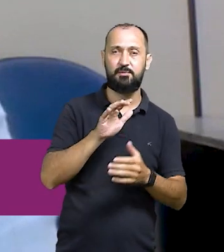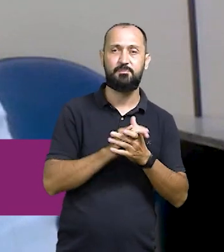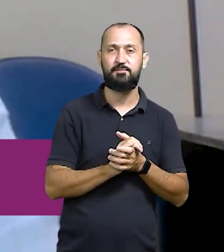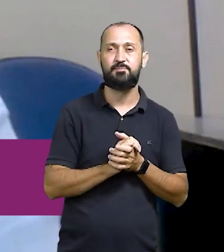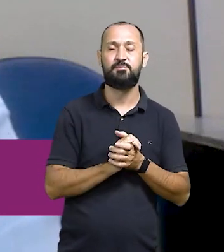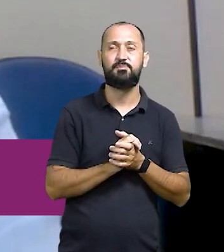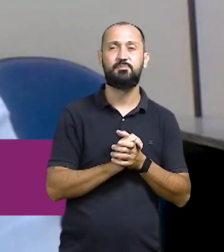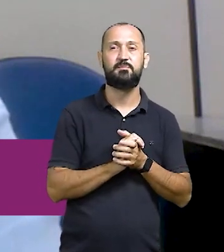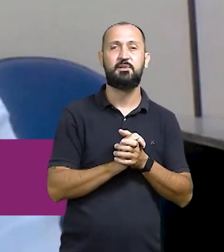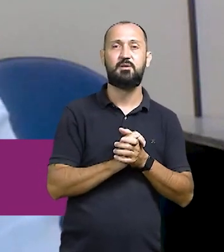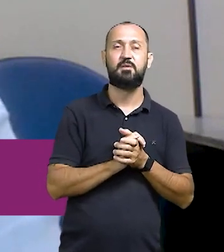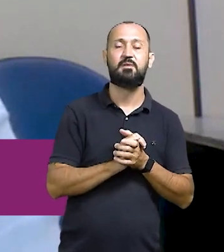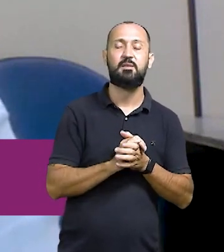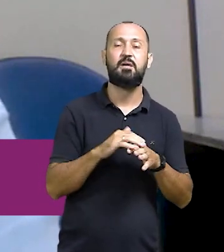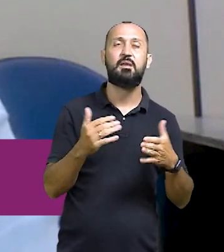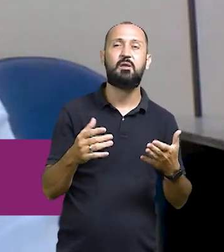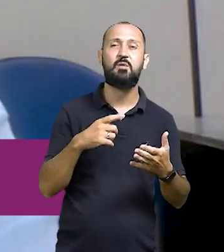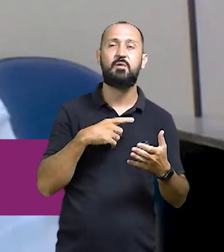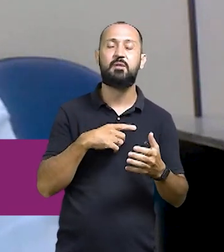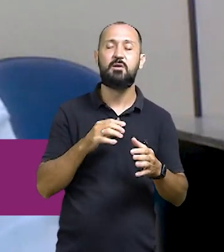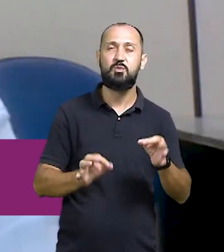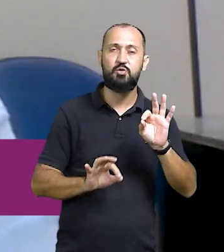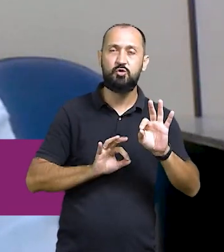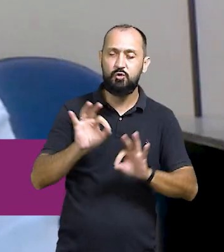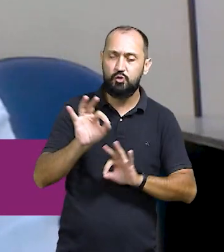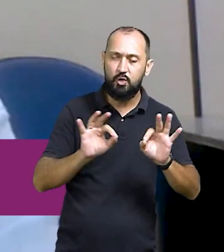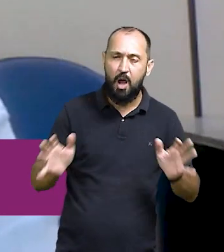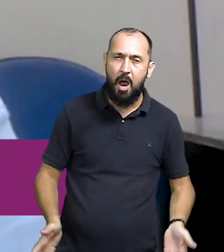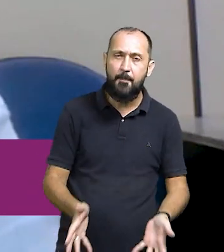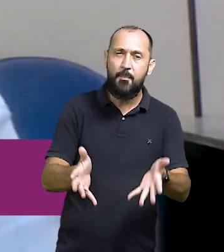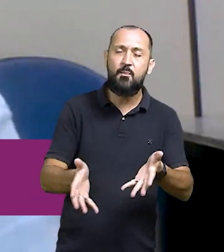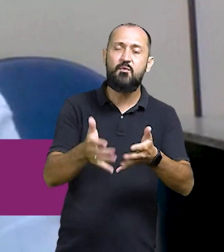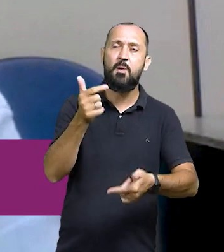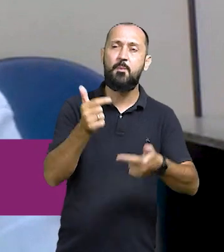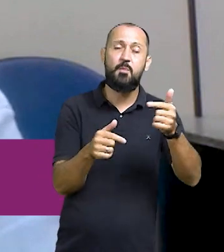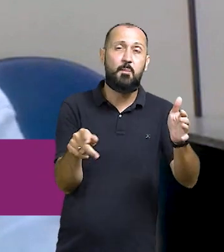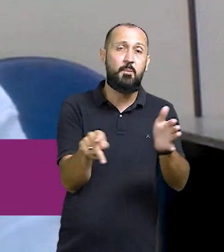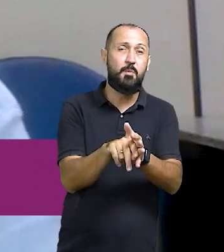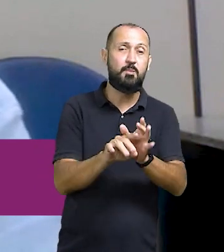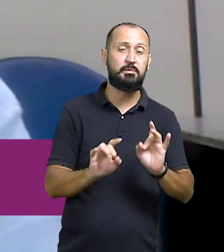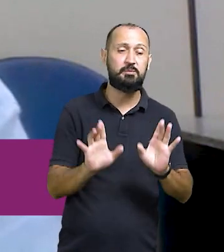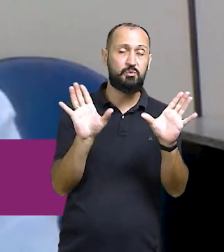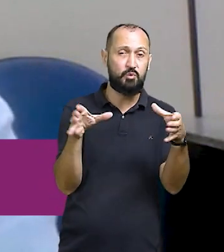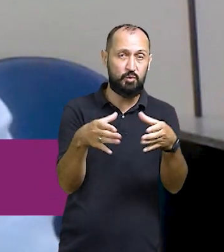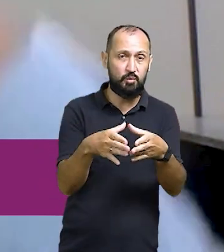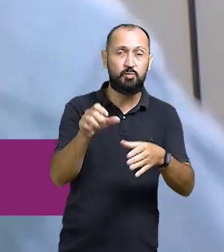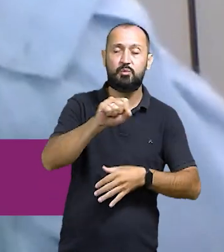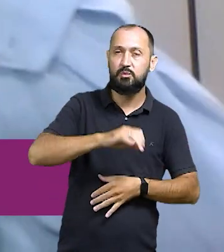pasta tão importante, tão estratégica para a sociedade, entendendo que nós hoje somos maioria.